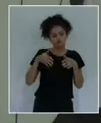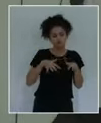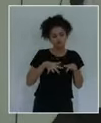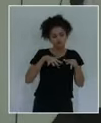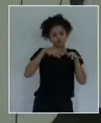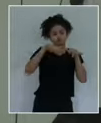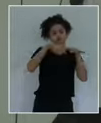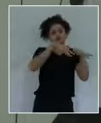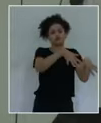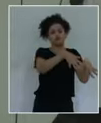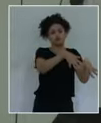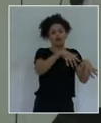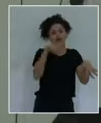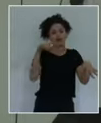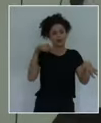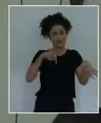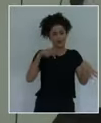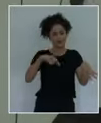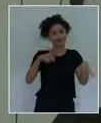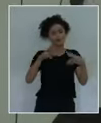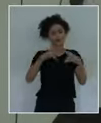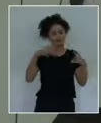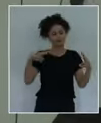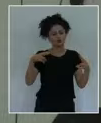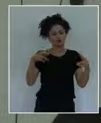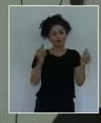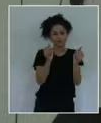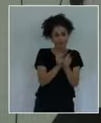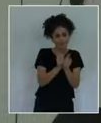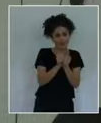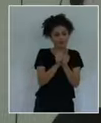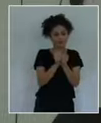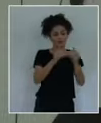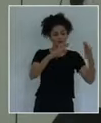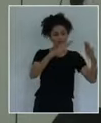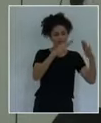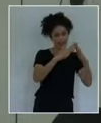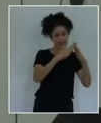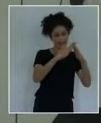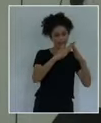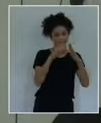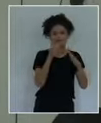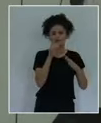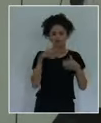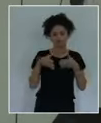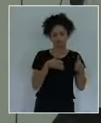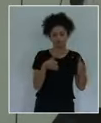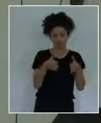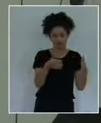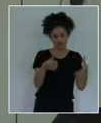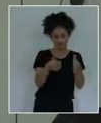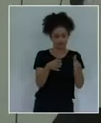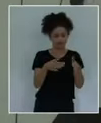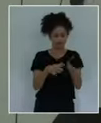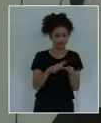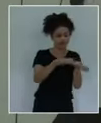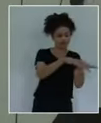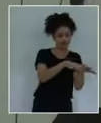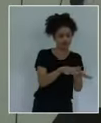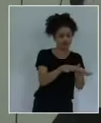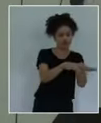pontos daquelas casas mais próximas ao rio, na rua Copacabana, aqui próximo ao Banco